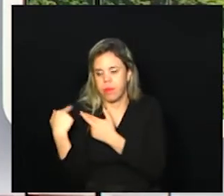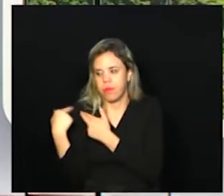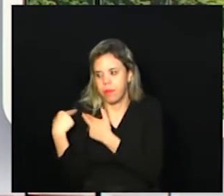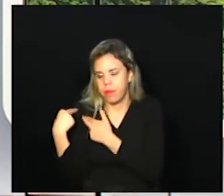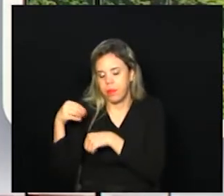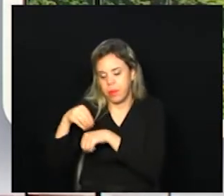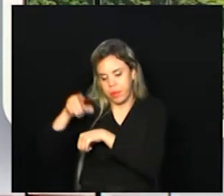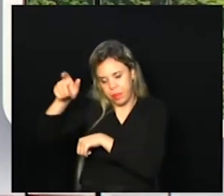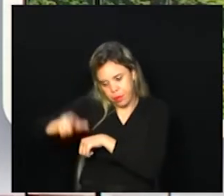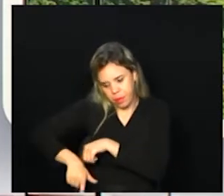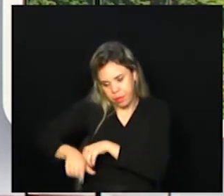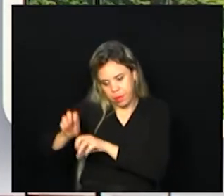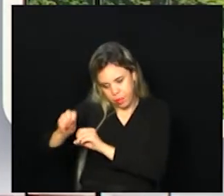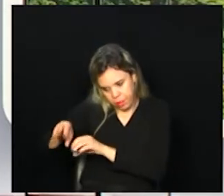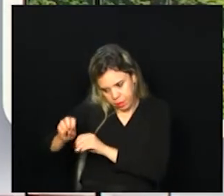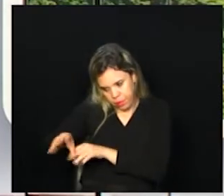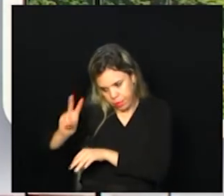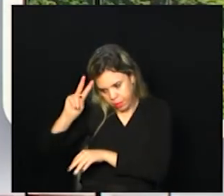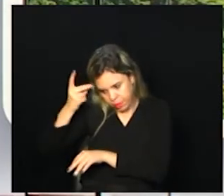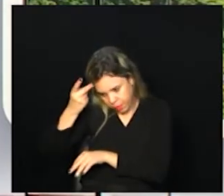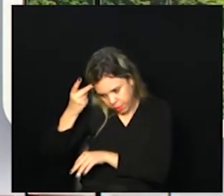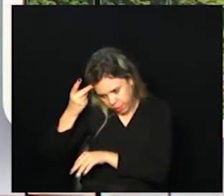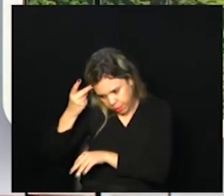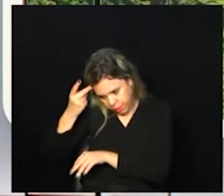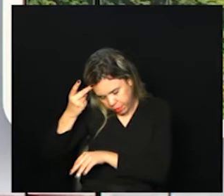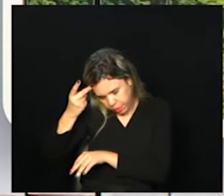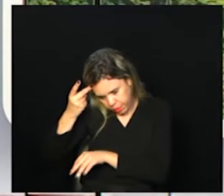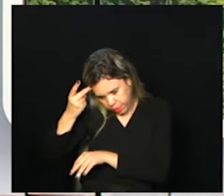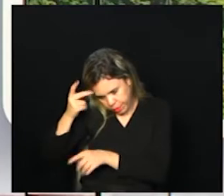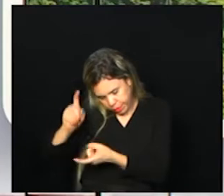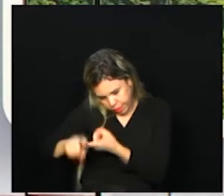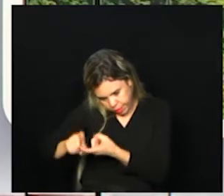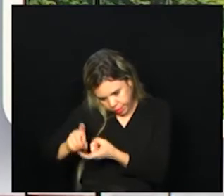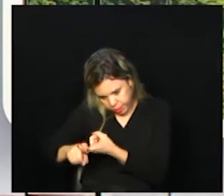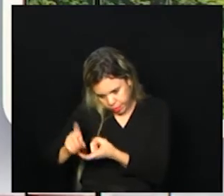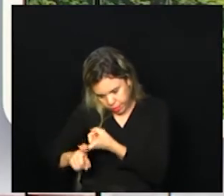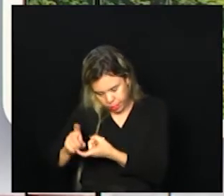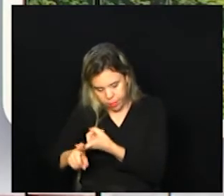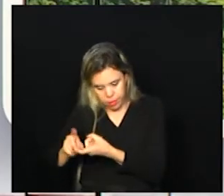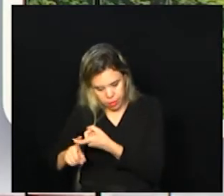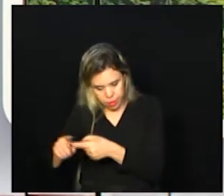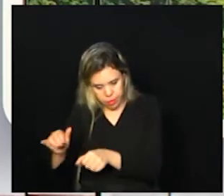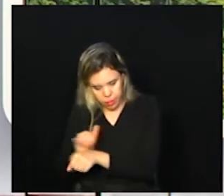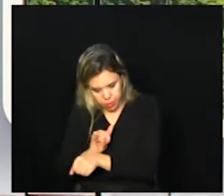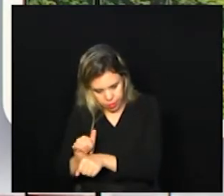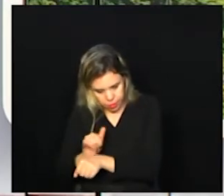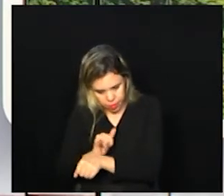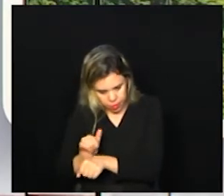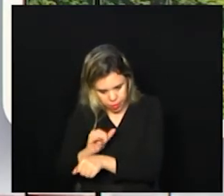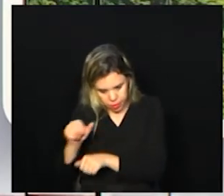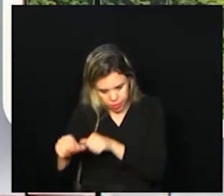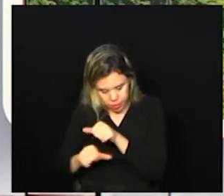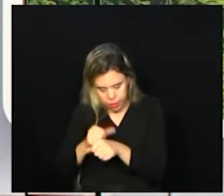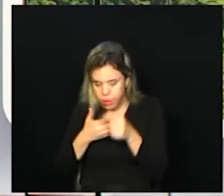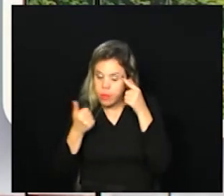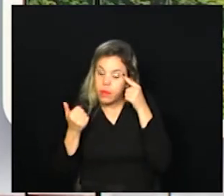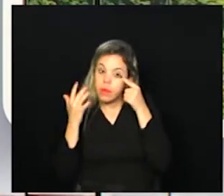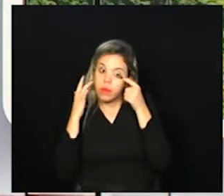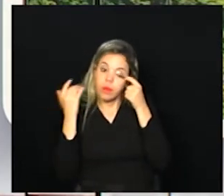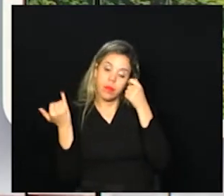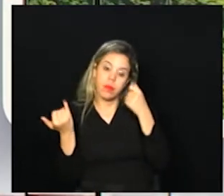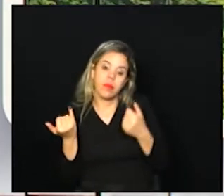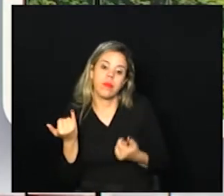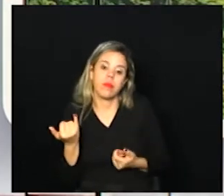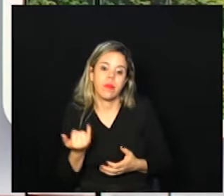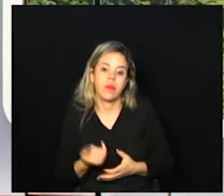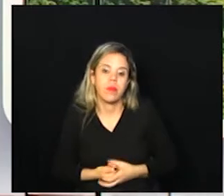responsabilização e reeducação, ser uma forma um instrumento de punição, eu acho que é importante isso. Então,